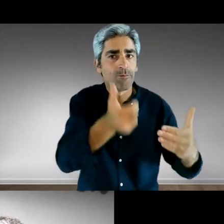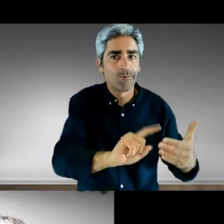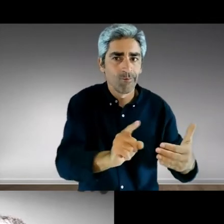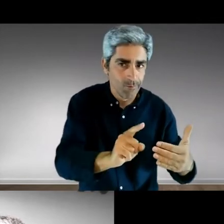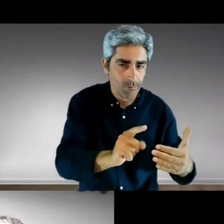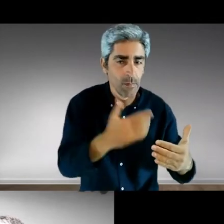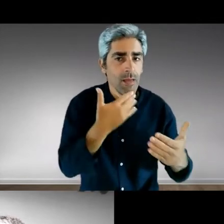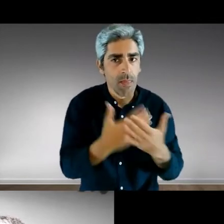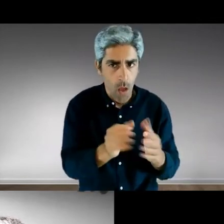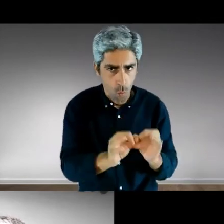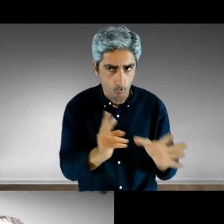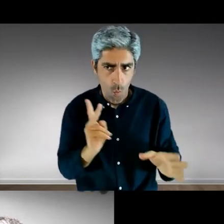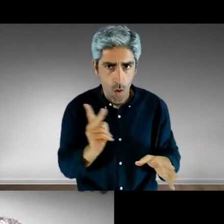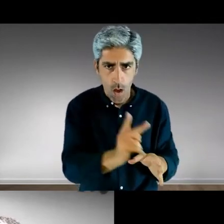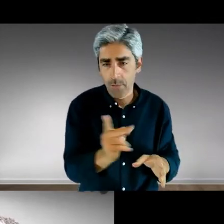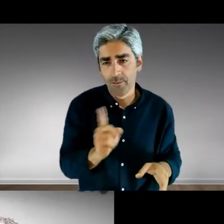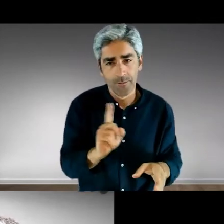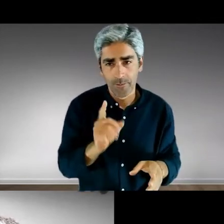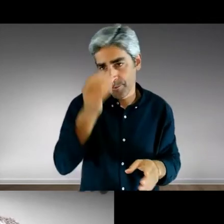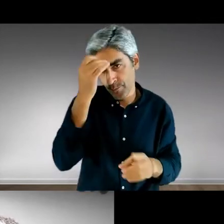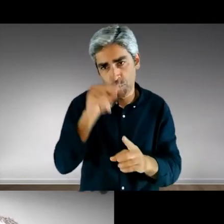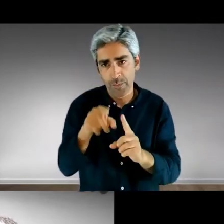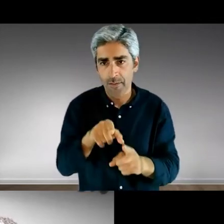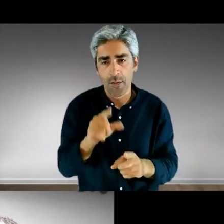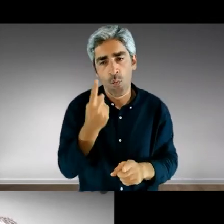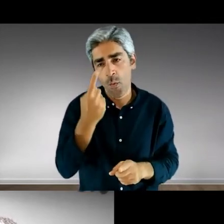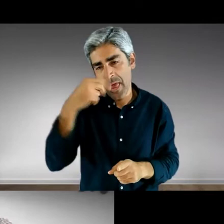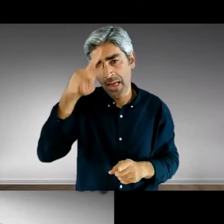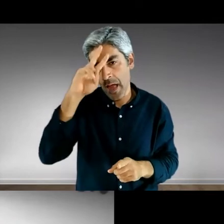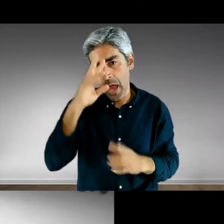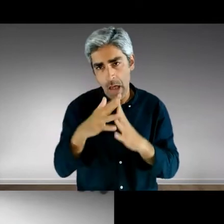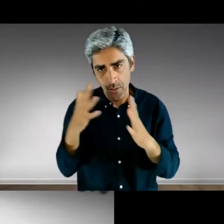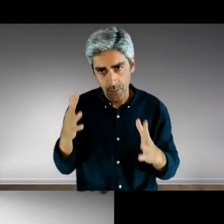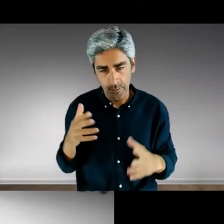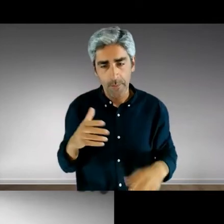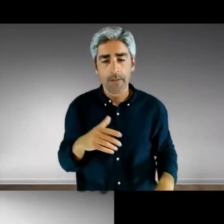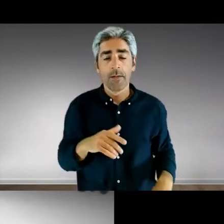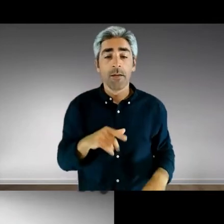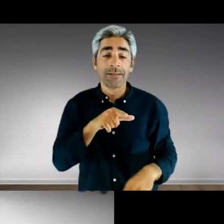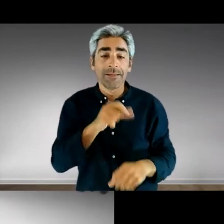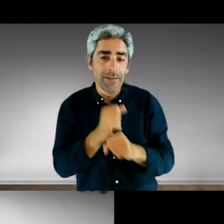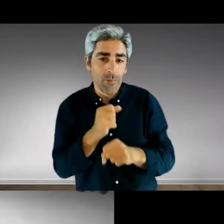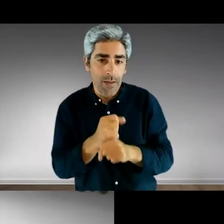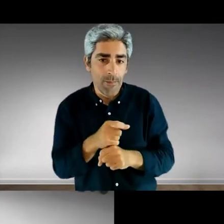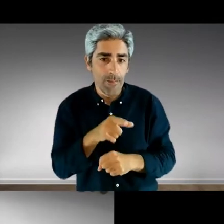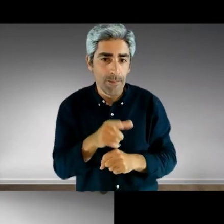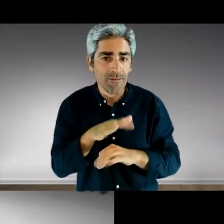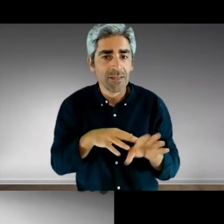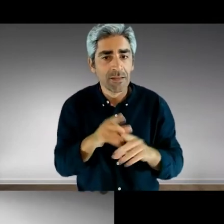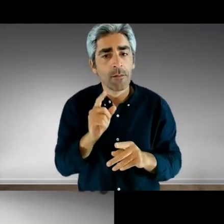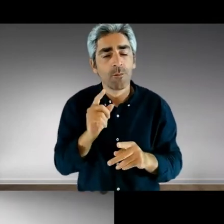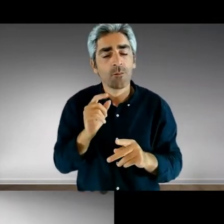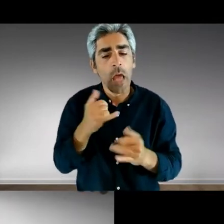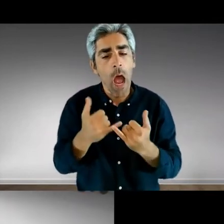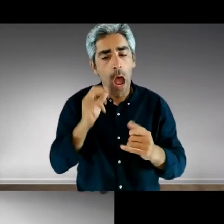vai dar os mesmos resultados, na minha perspectiva estamos enganados. Ou seja, esse trabalho de alguma forma de fazermos uma